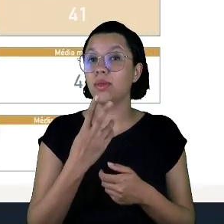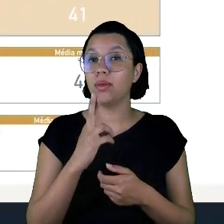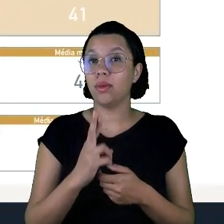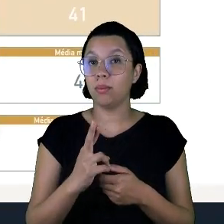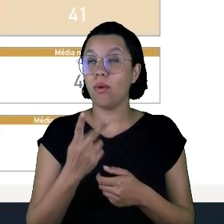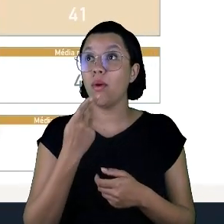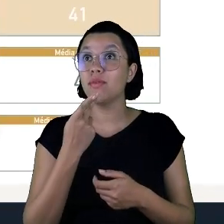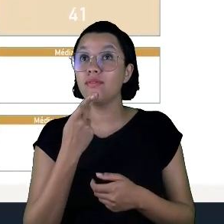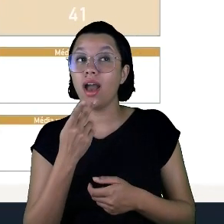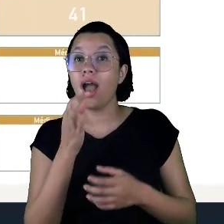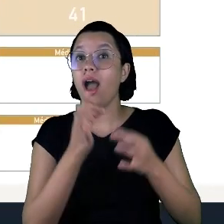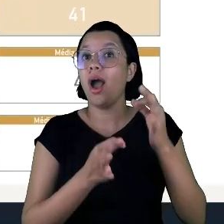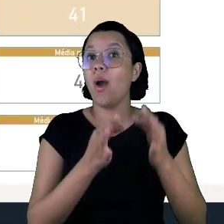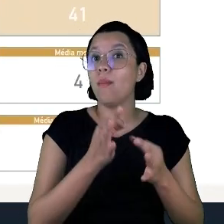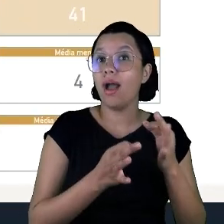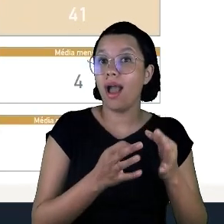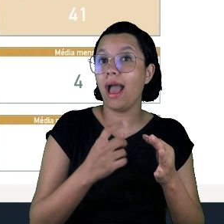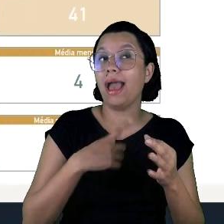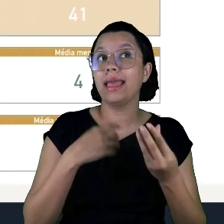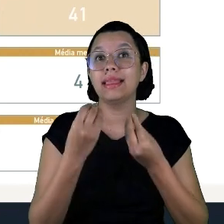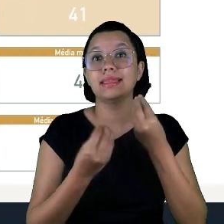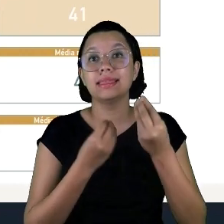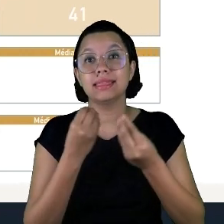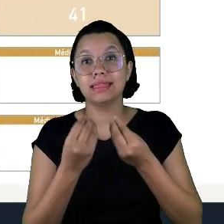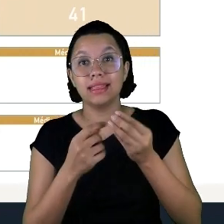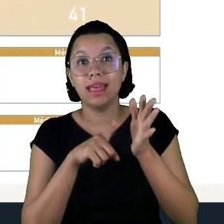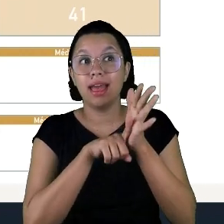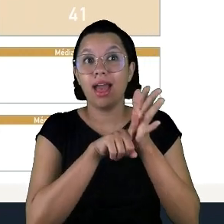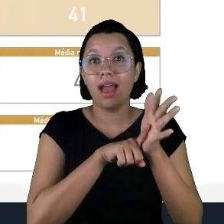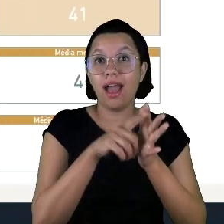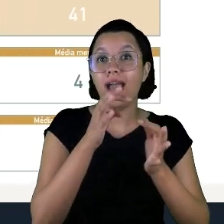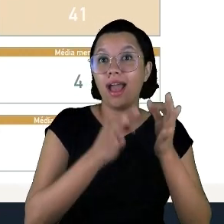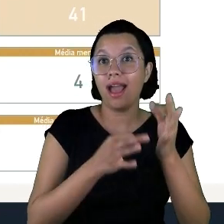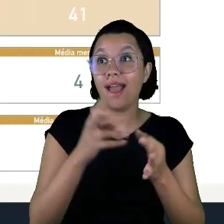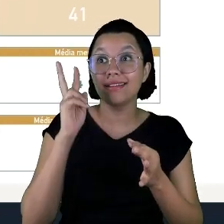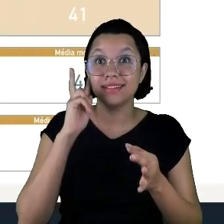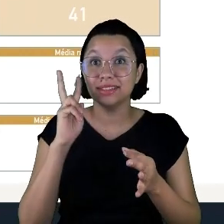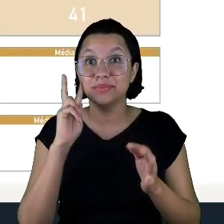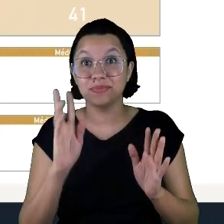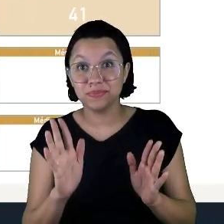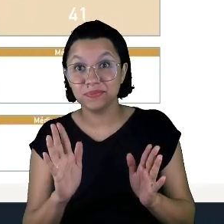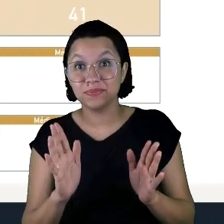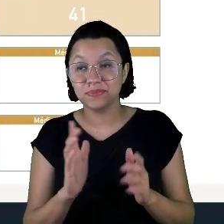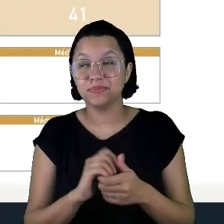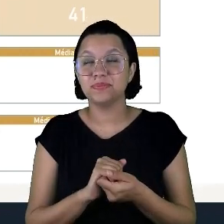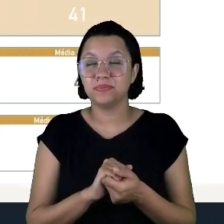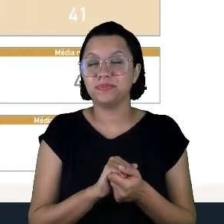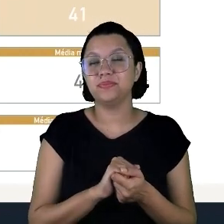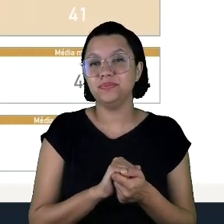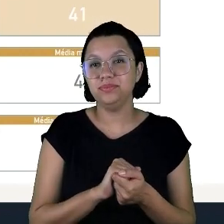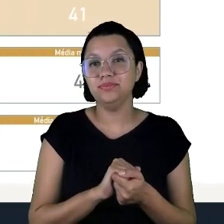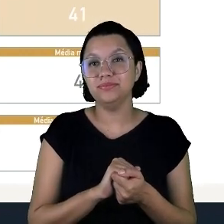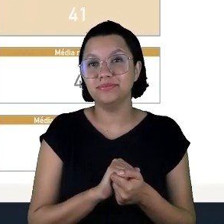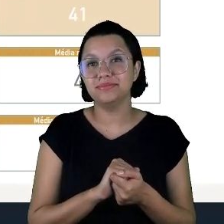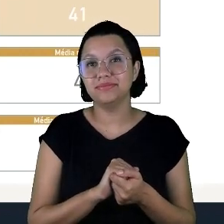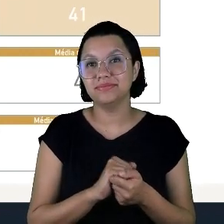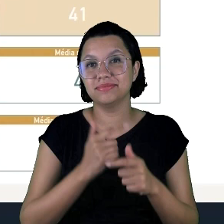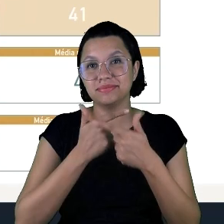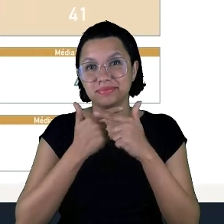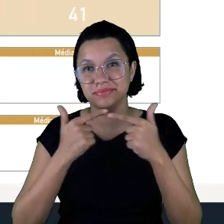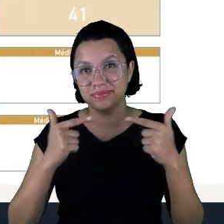Produtividade, eu até falei do magistrado, que dava para pesquisar pelo magistrado. Tá lembrando?